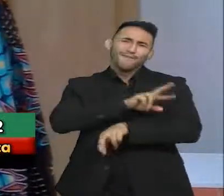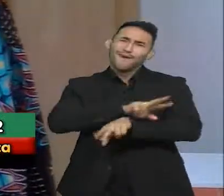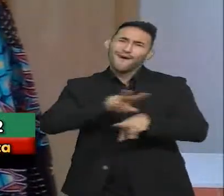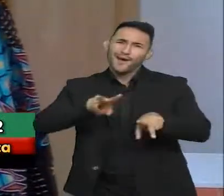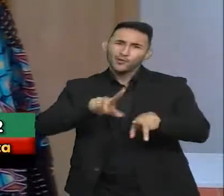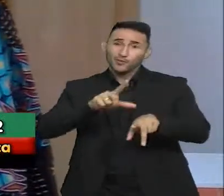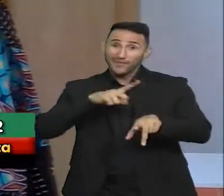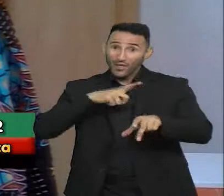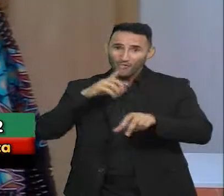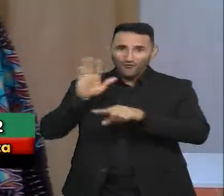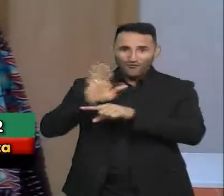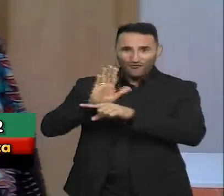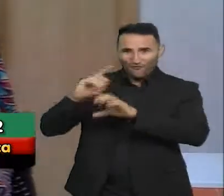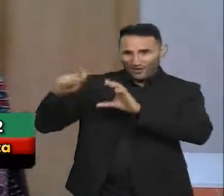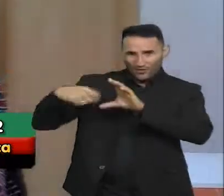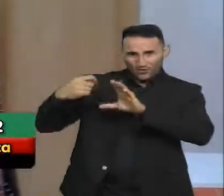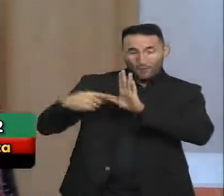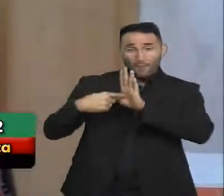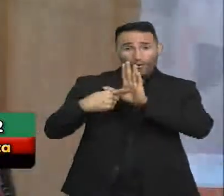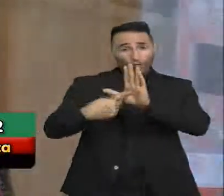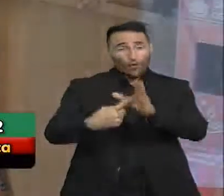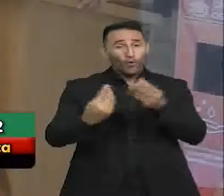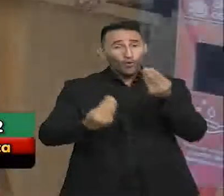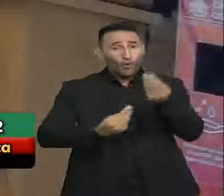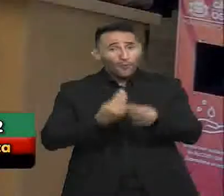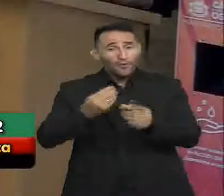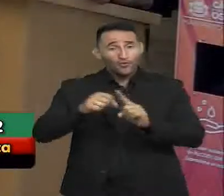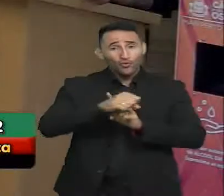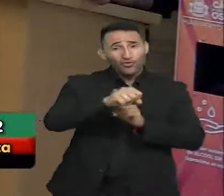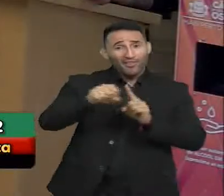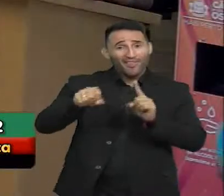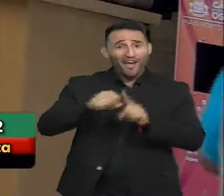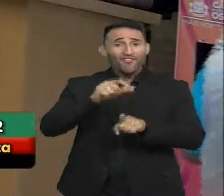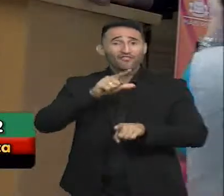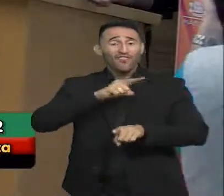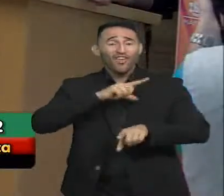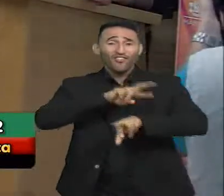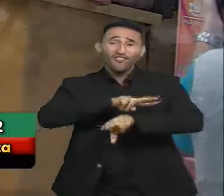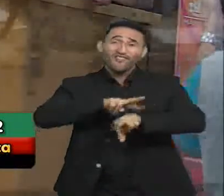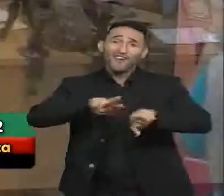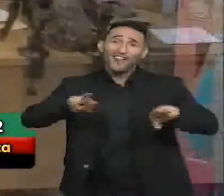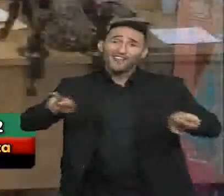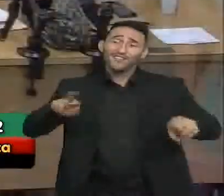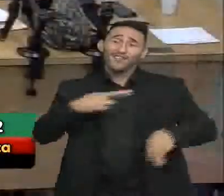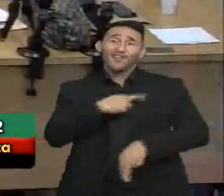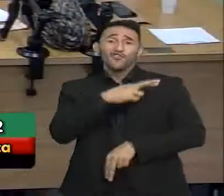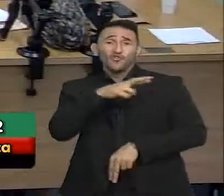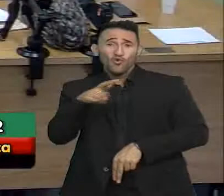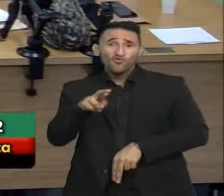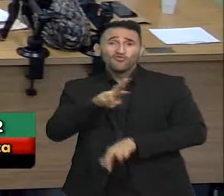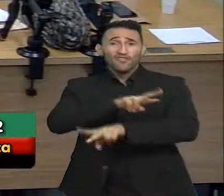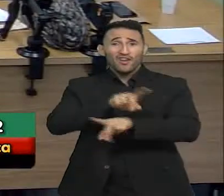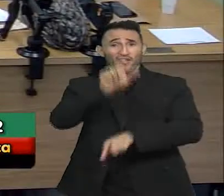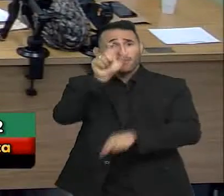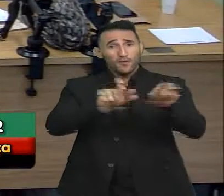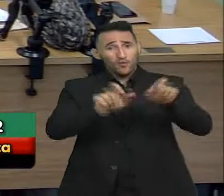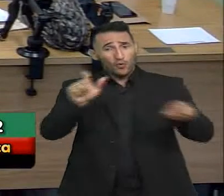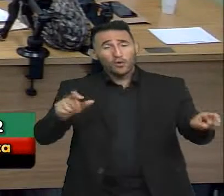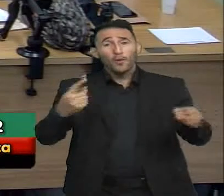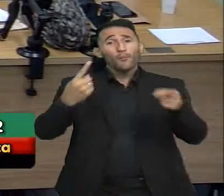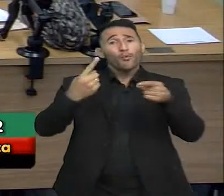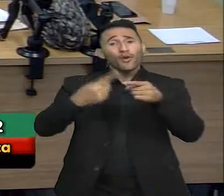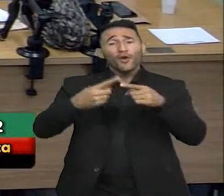início mostrou, né, como a nossa sociedade ela é plural e diversa. Por que que eu quero falar sobre isso?